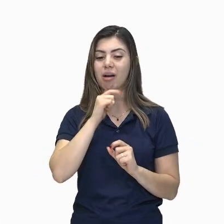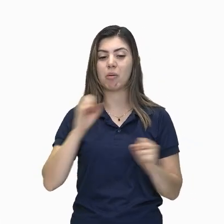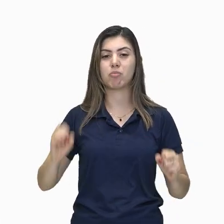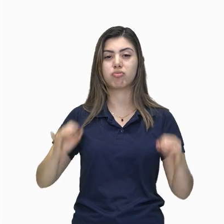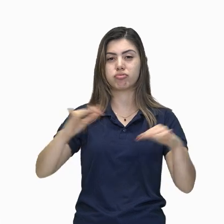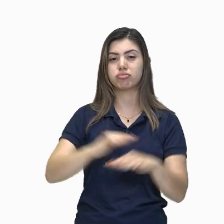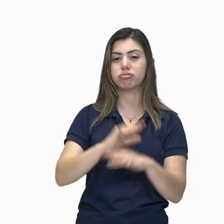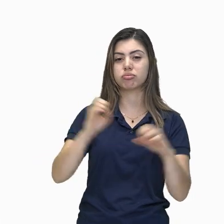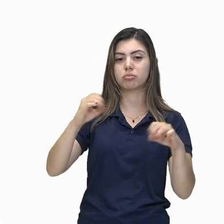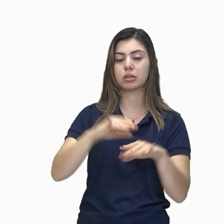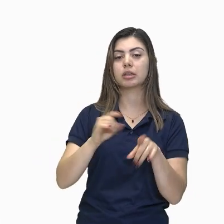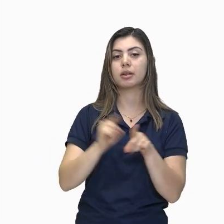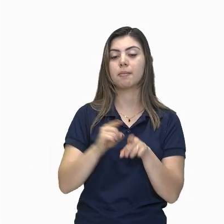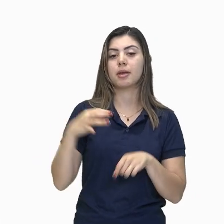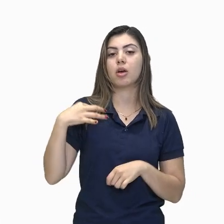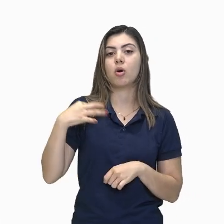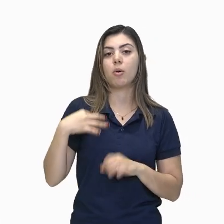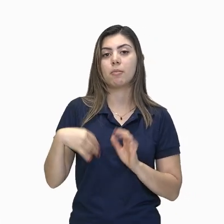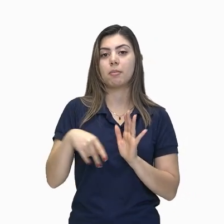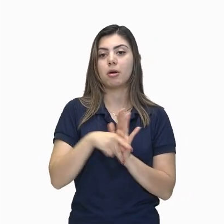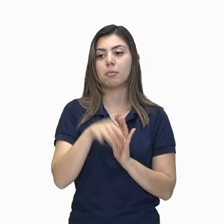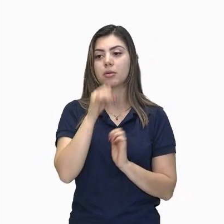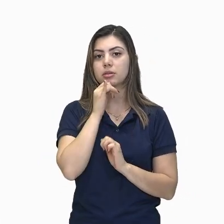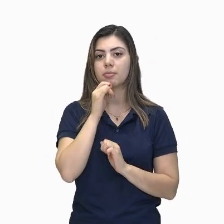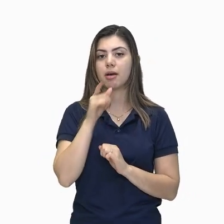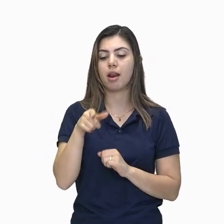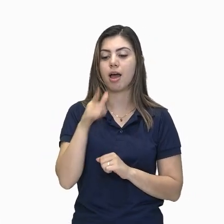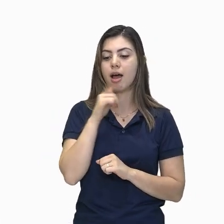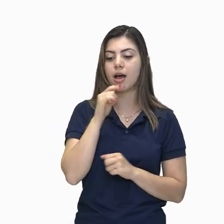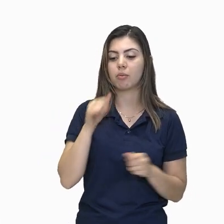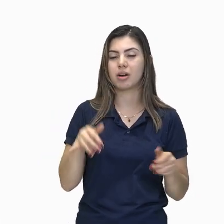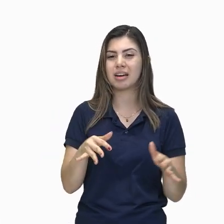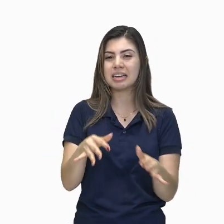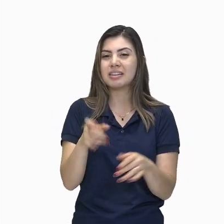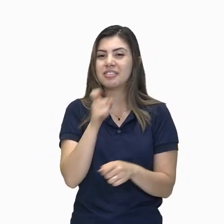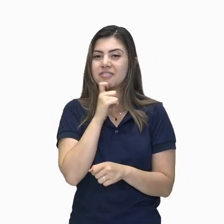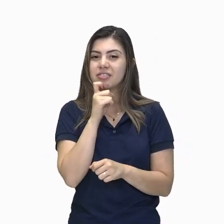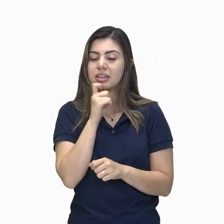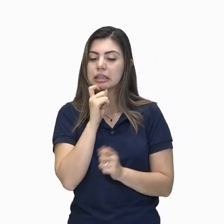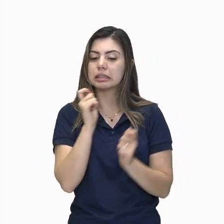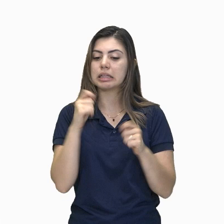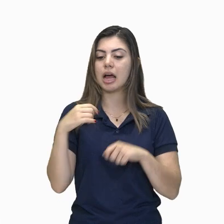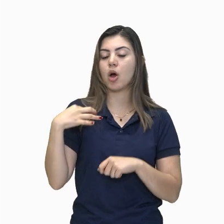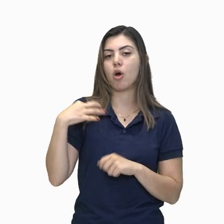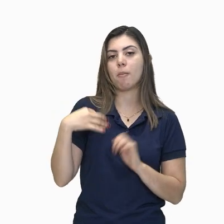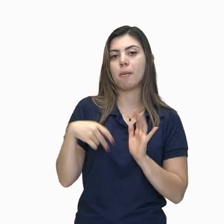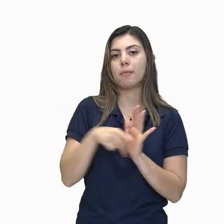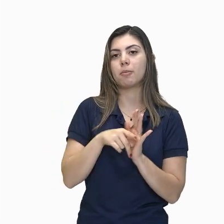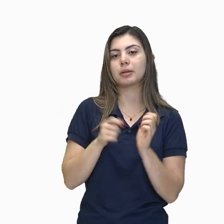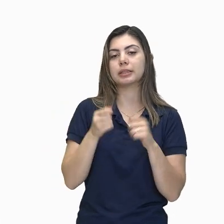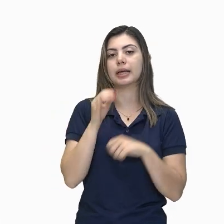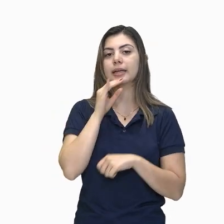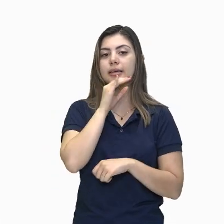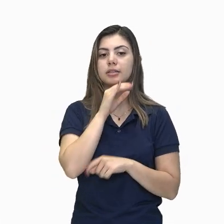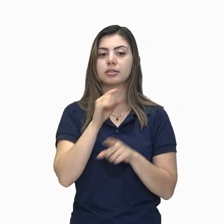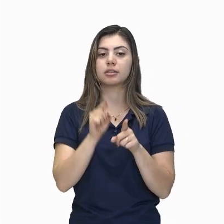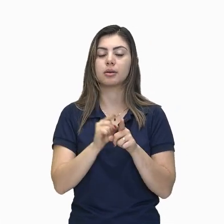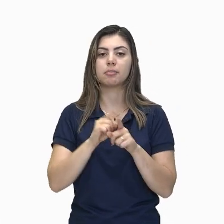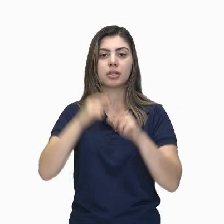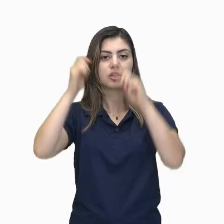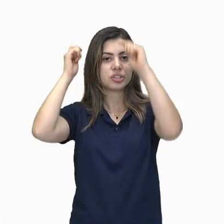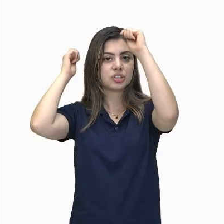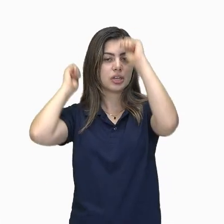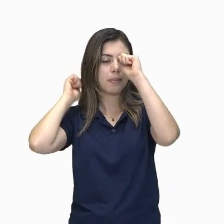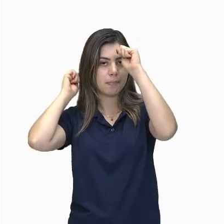roupa também é recomendada para águas frias, mantendo o corpo aquecido, ok? O protetor solar e chapéu para